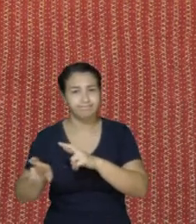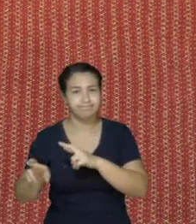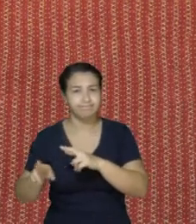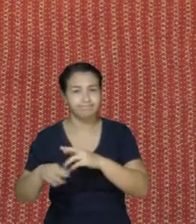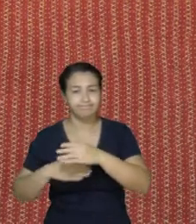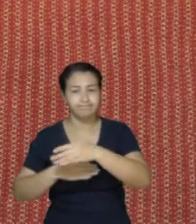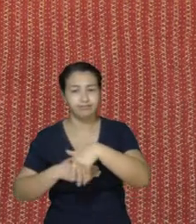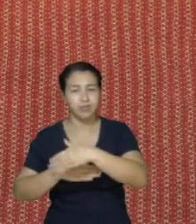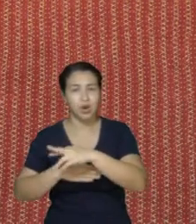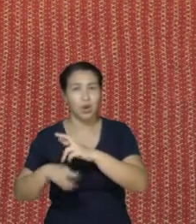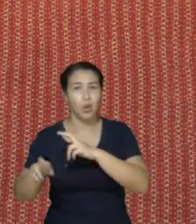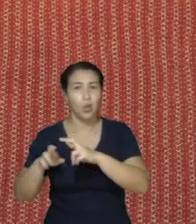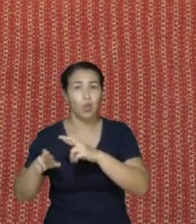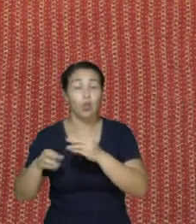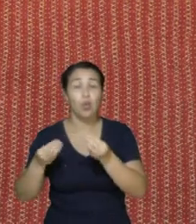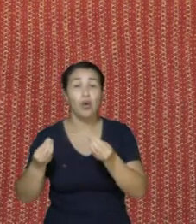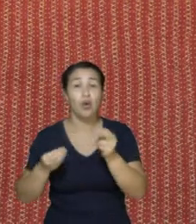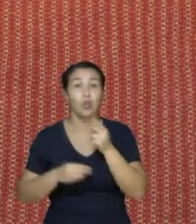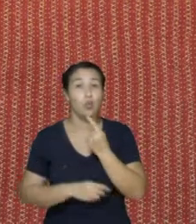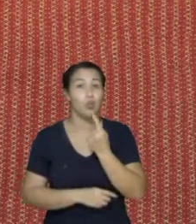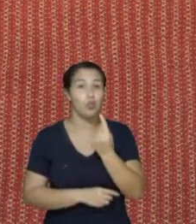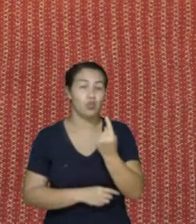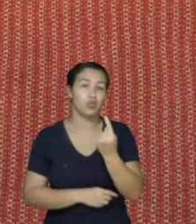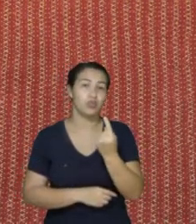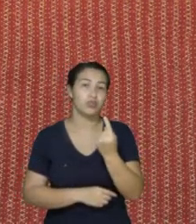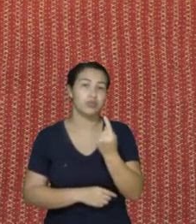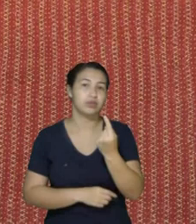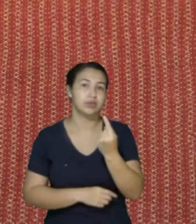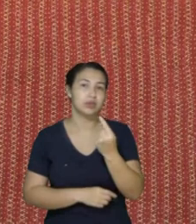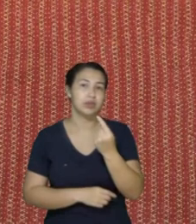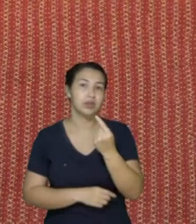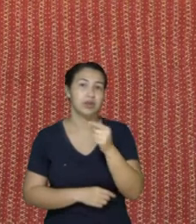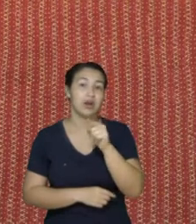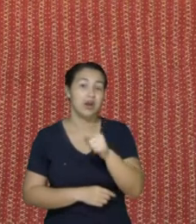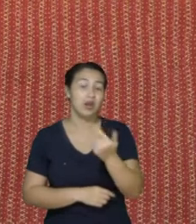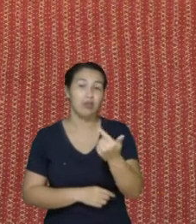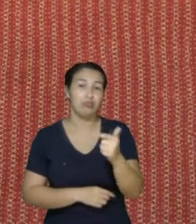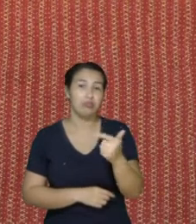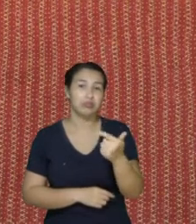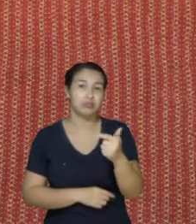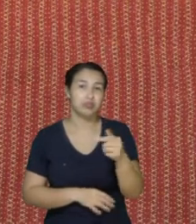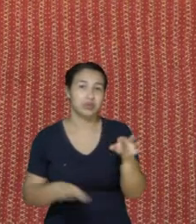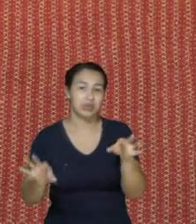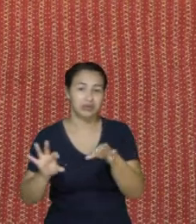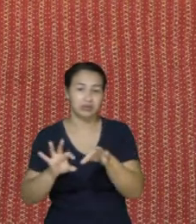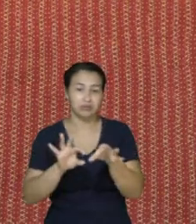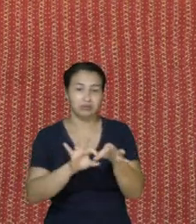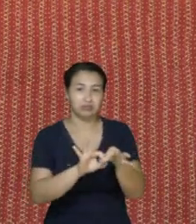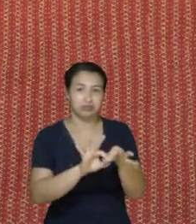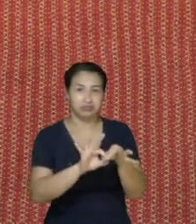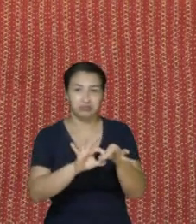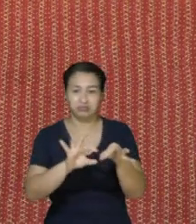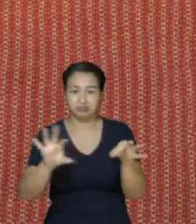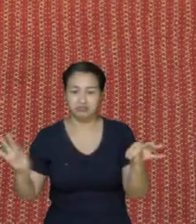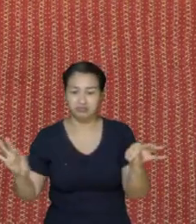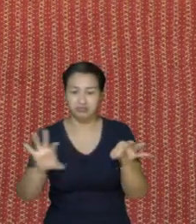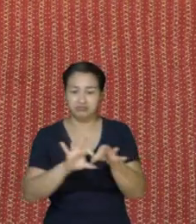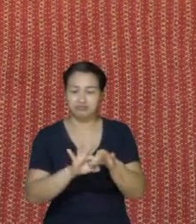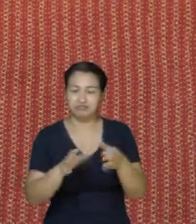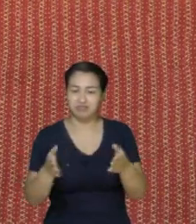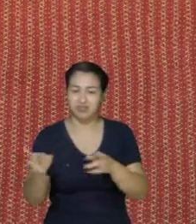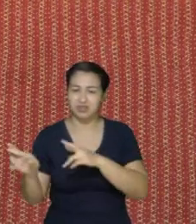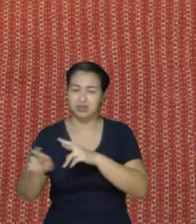é a única cidade aqui da Grande Florianópolis, Leoberto Leal, que ela não tem ligação, deputado Cobalcini, asfalto. E essa estrada,